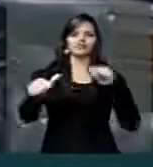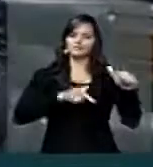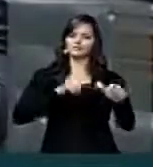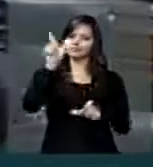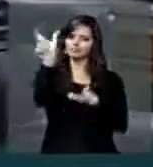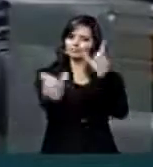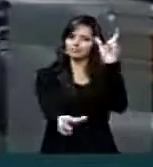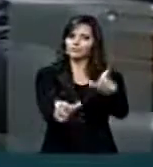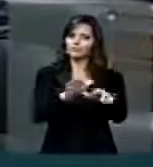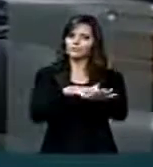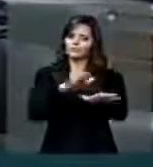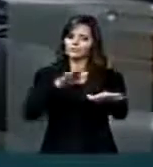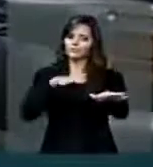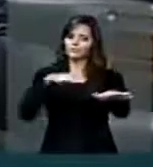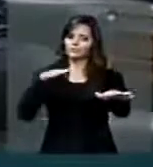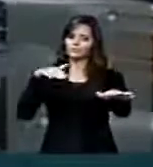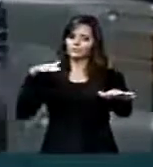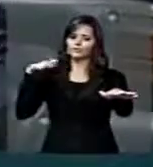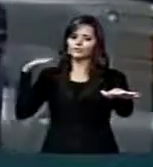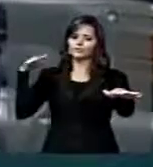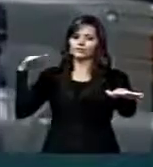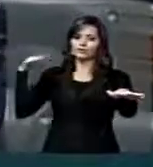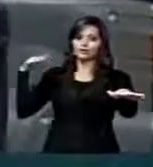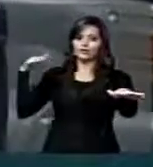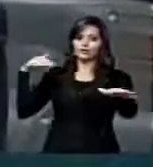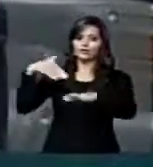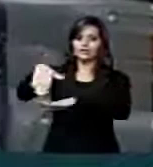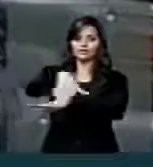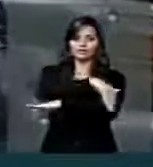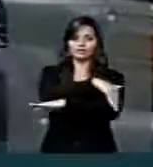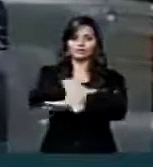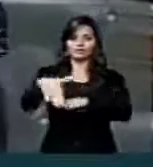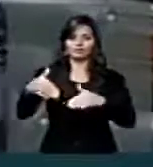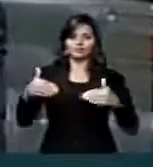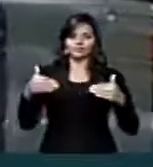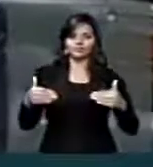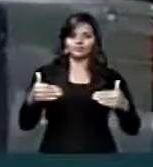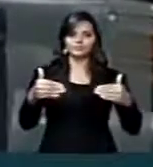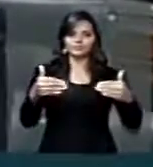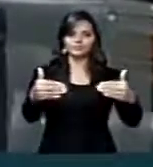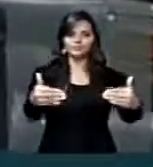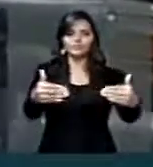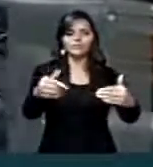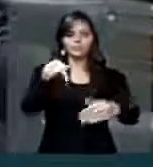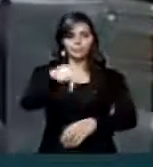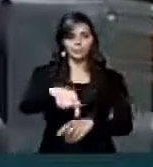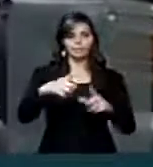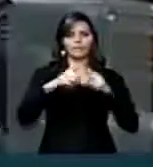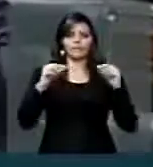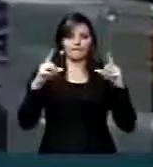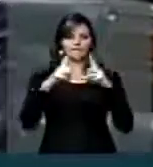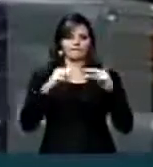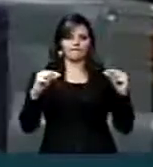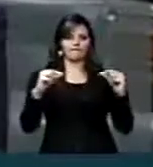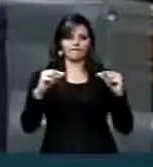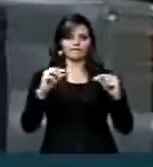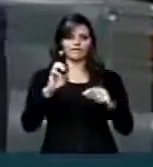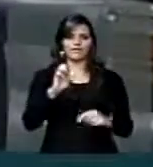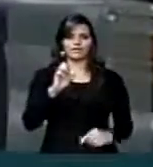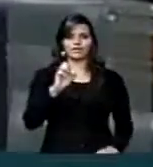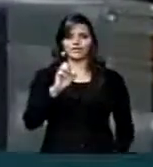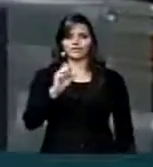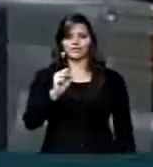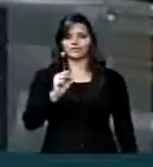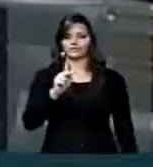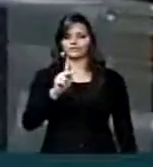que marcharam pelas avenidas, pelas principais ruas da nossa esplanada e